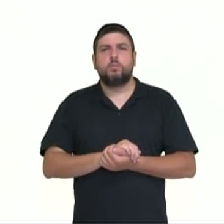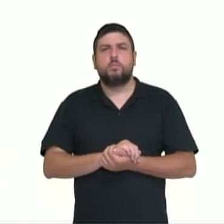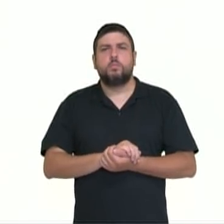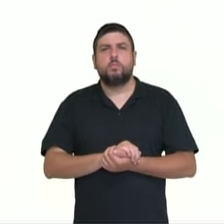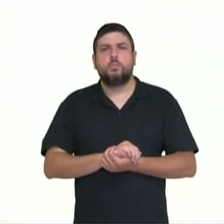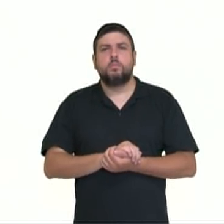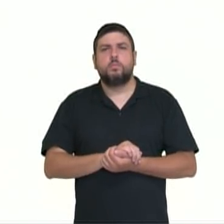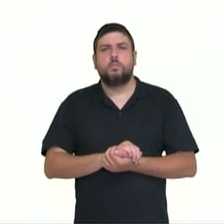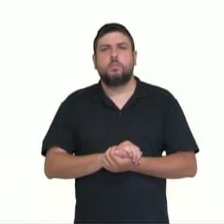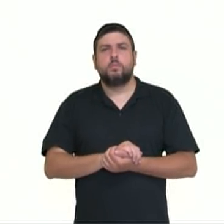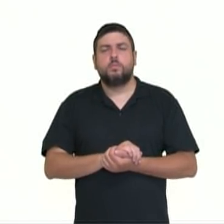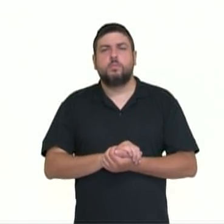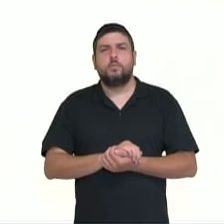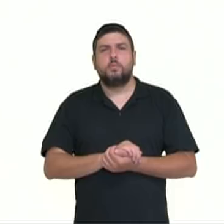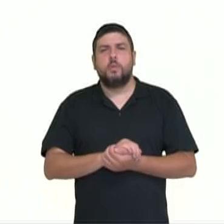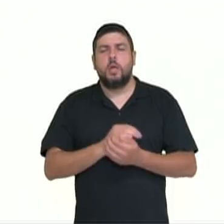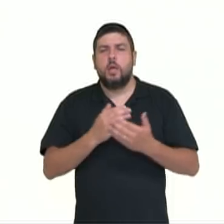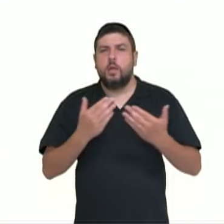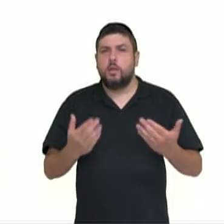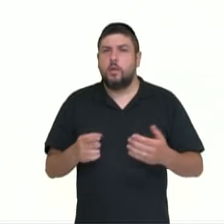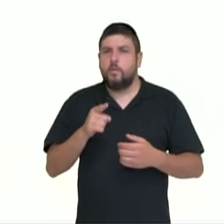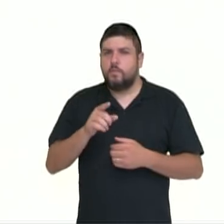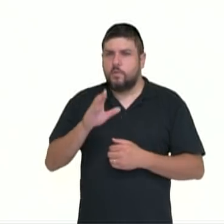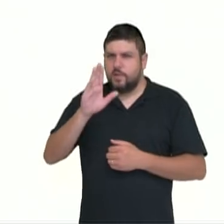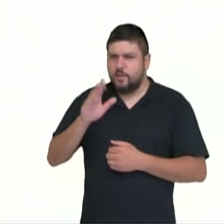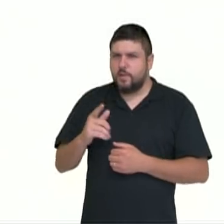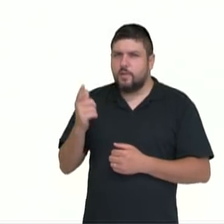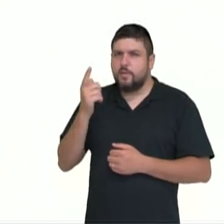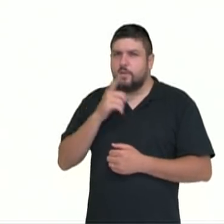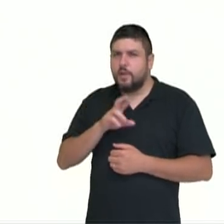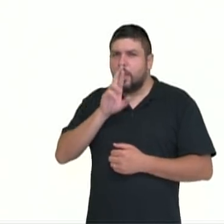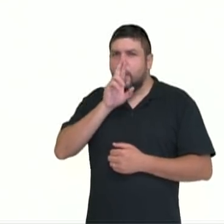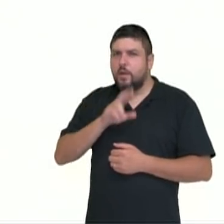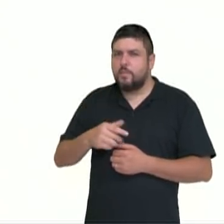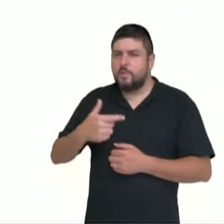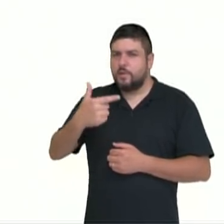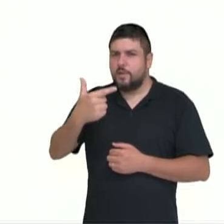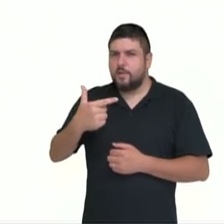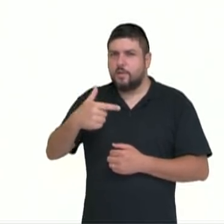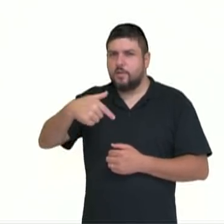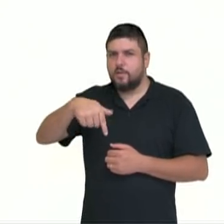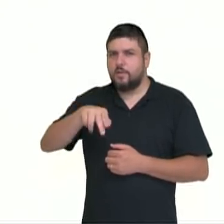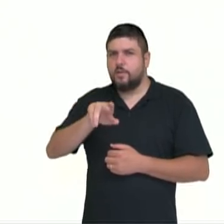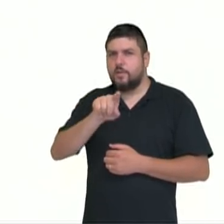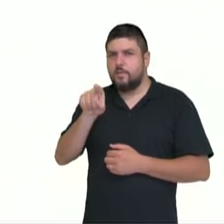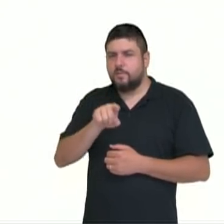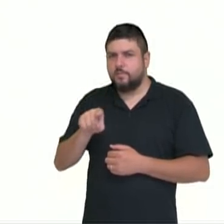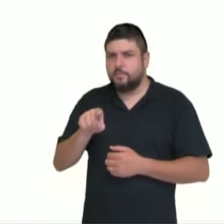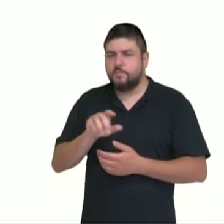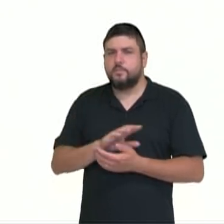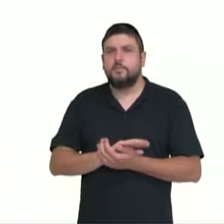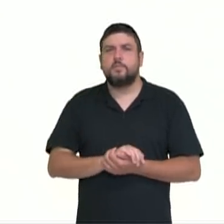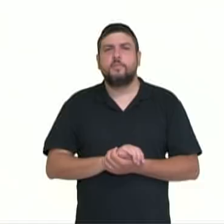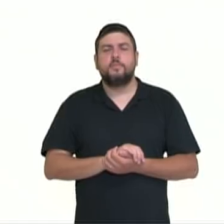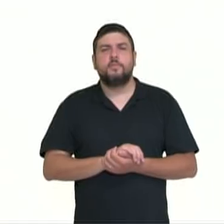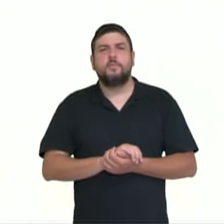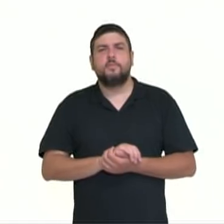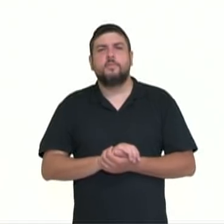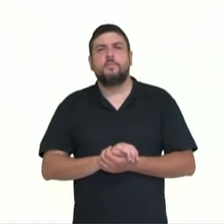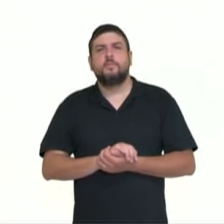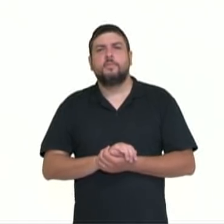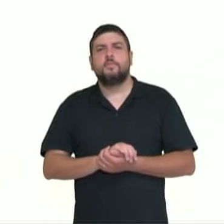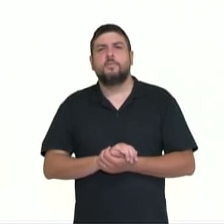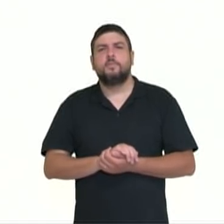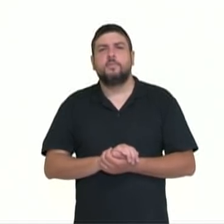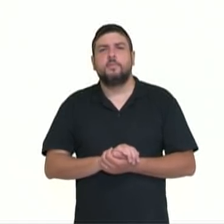Então, será que você já consegue responder o segundo quiz? Vamos ver? O que